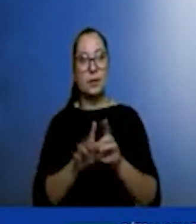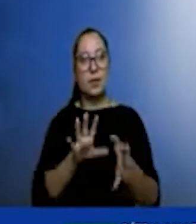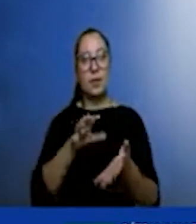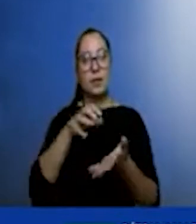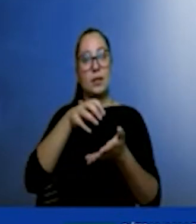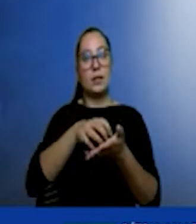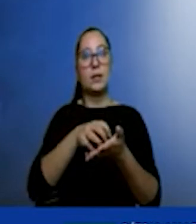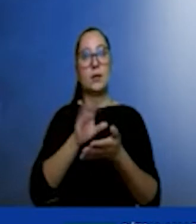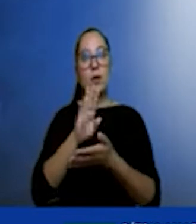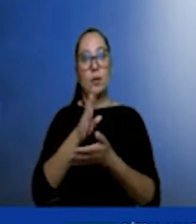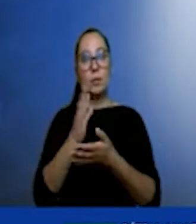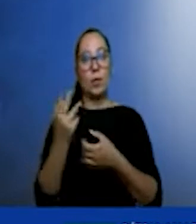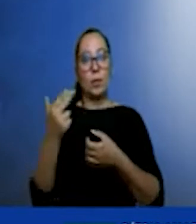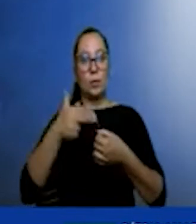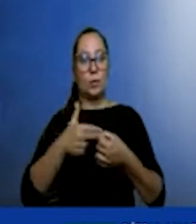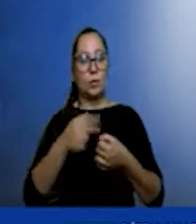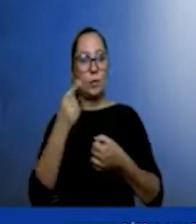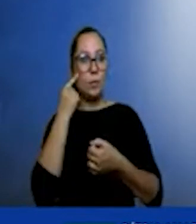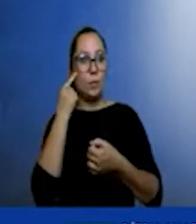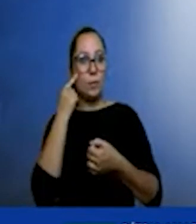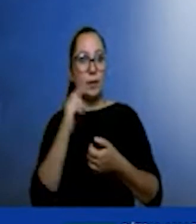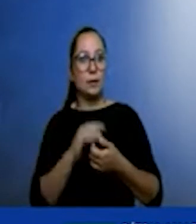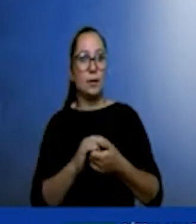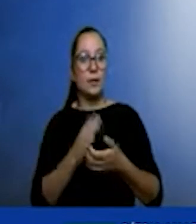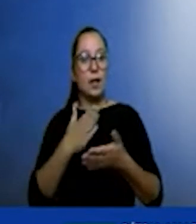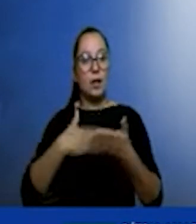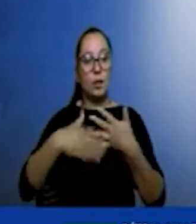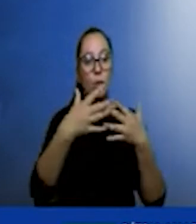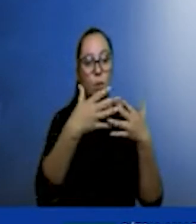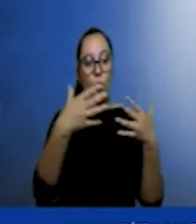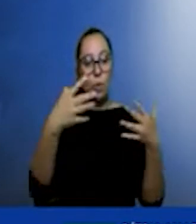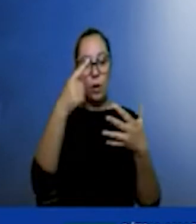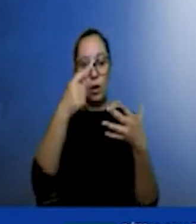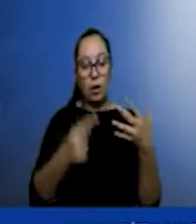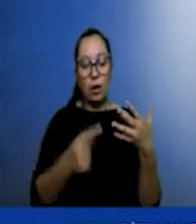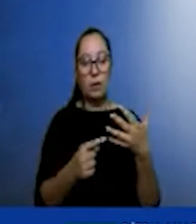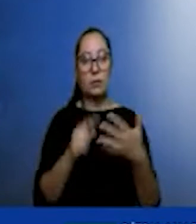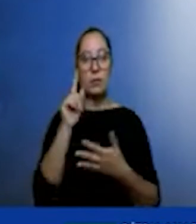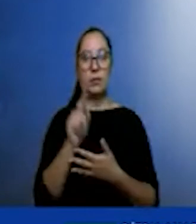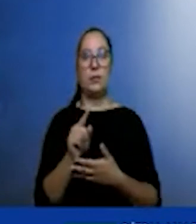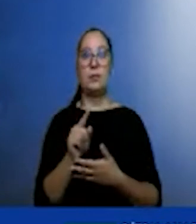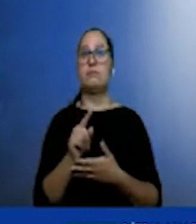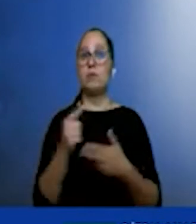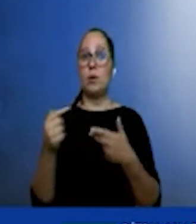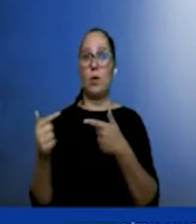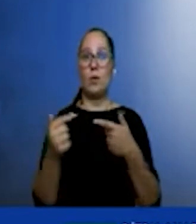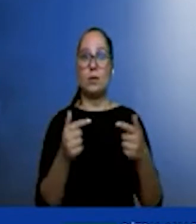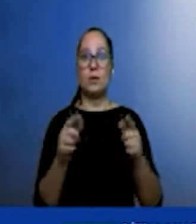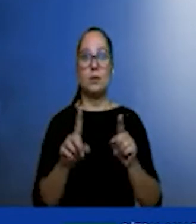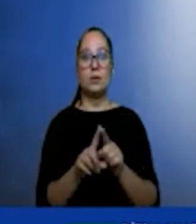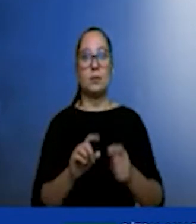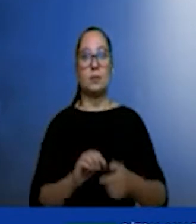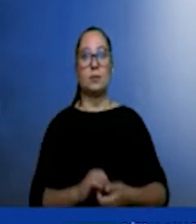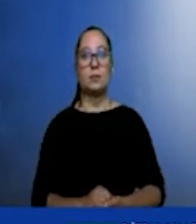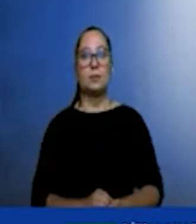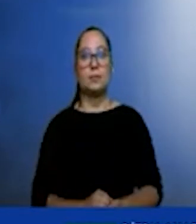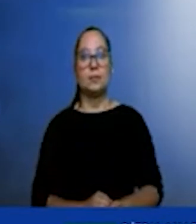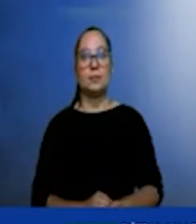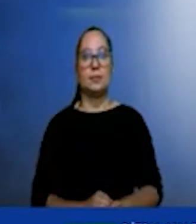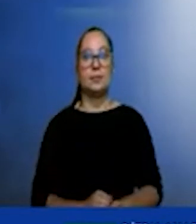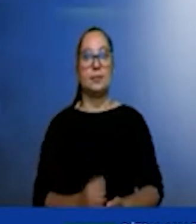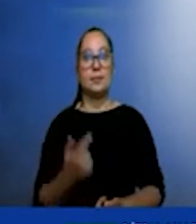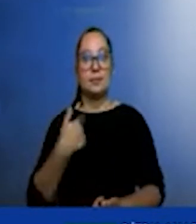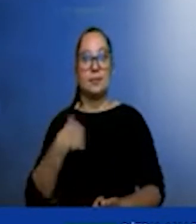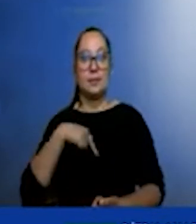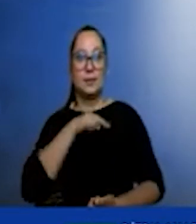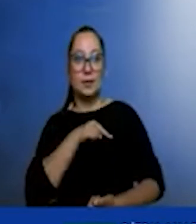você considera, né, toda a cadeia, ele é bastante competitivo, não é isso? Bom, nós somos grandes produtores de